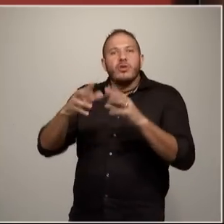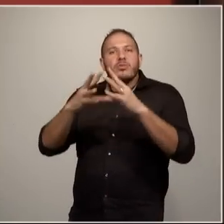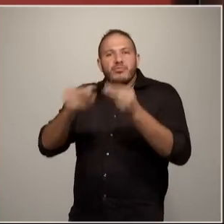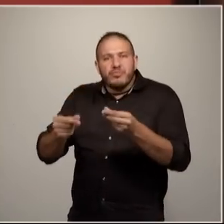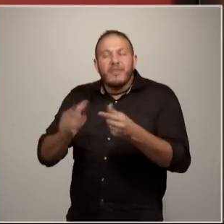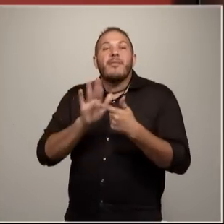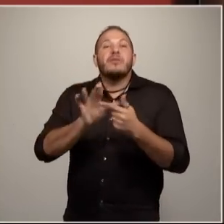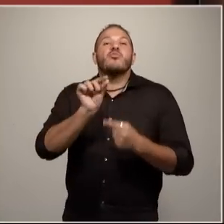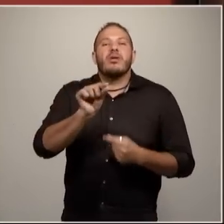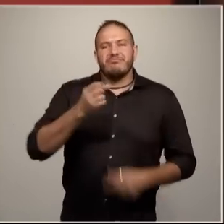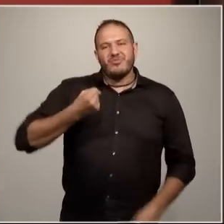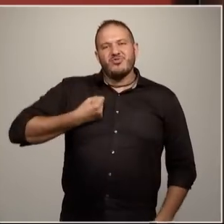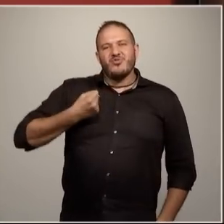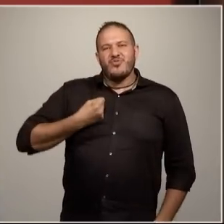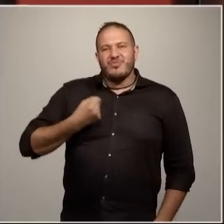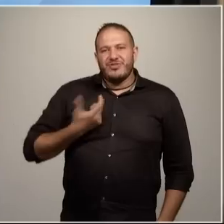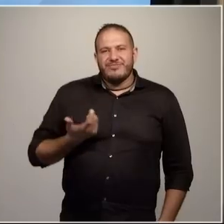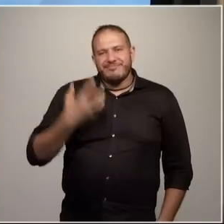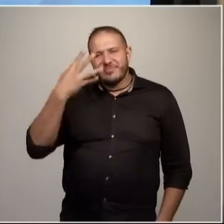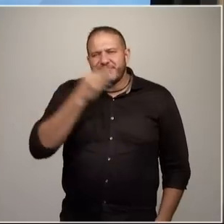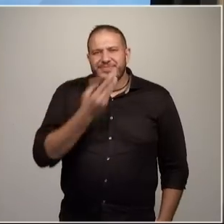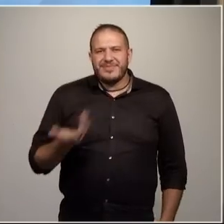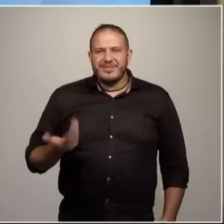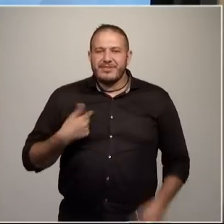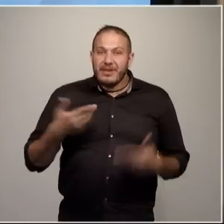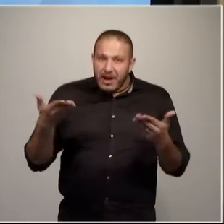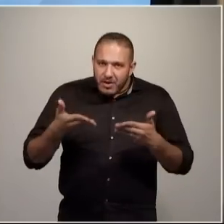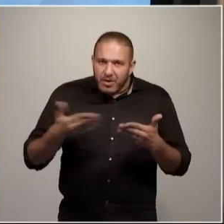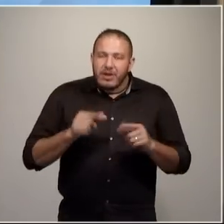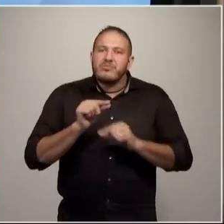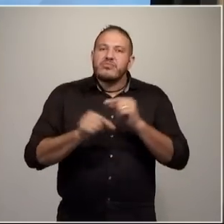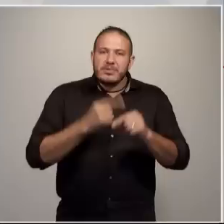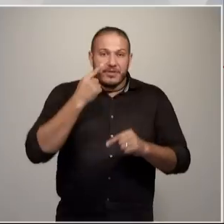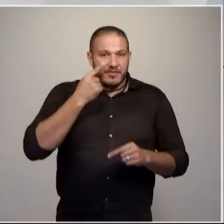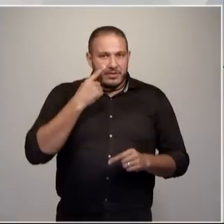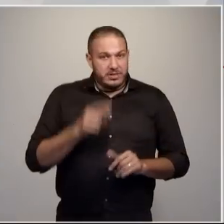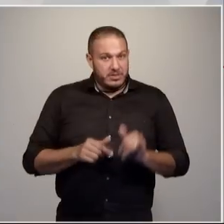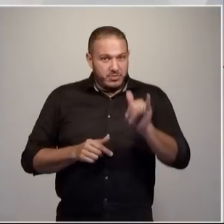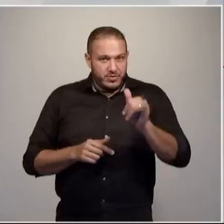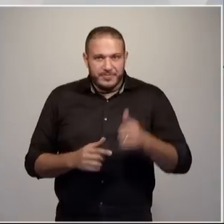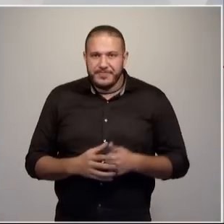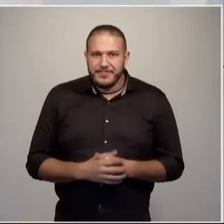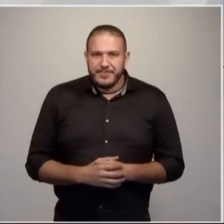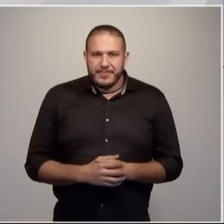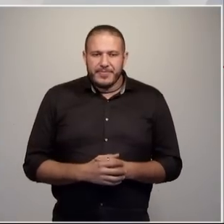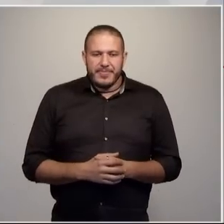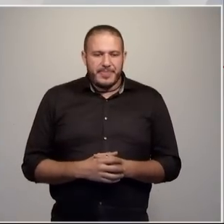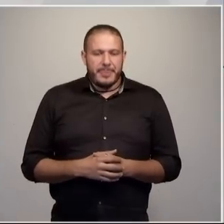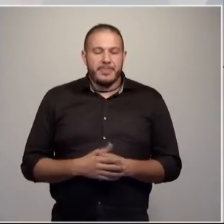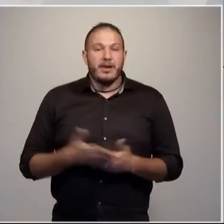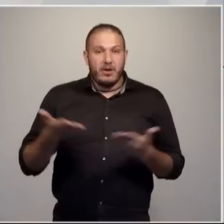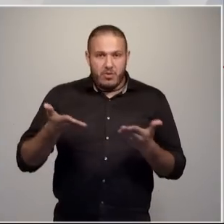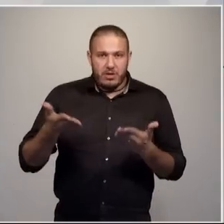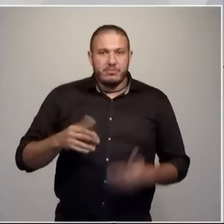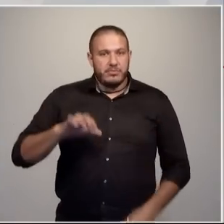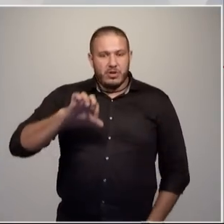número. Que bonito. Agora a primitiva em y é